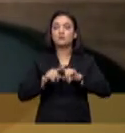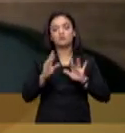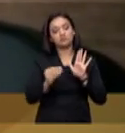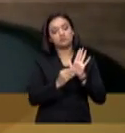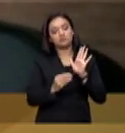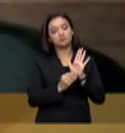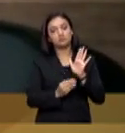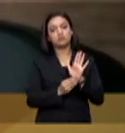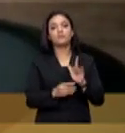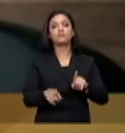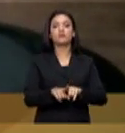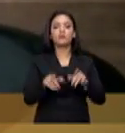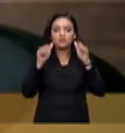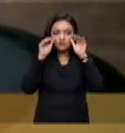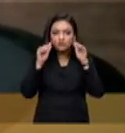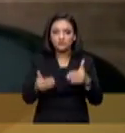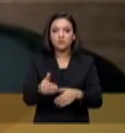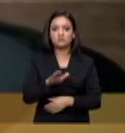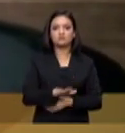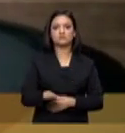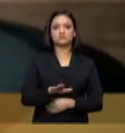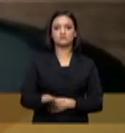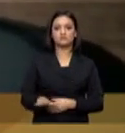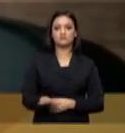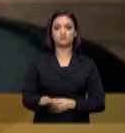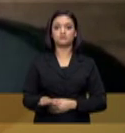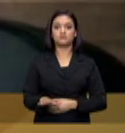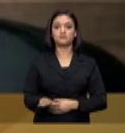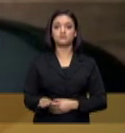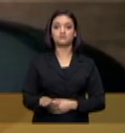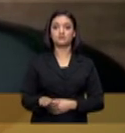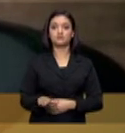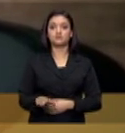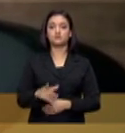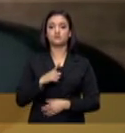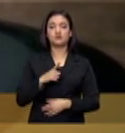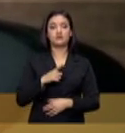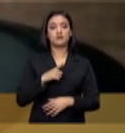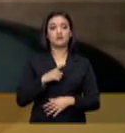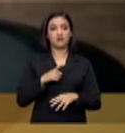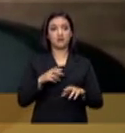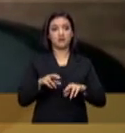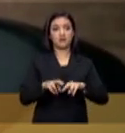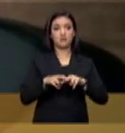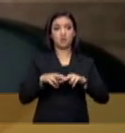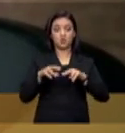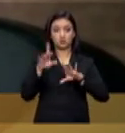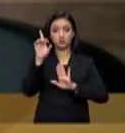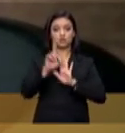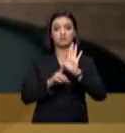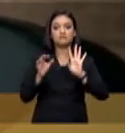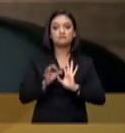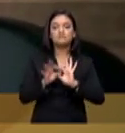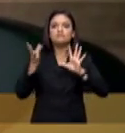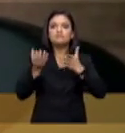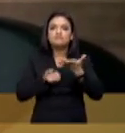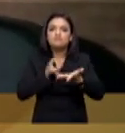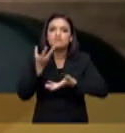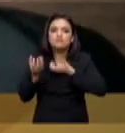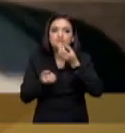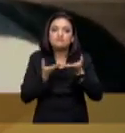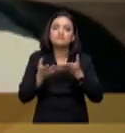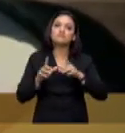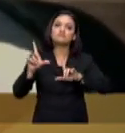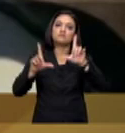inclusive dirigida às crianças. Amparada no direito à liberdade de expressão, a propaganda